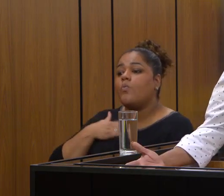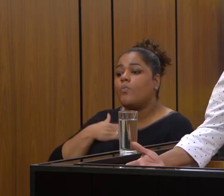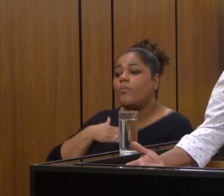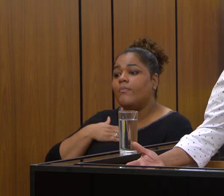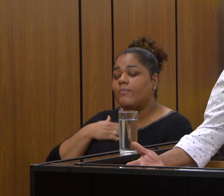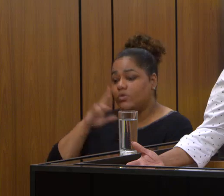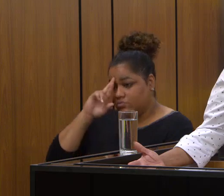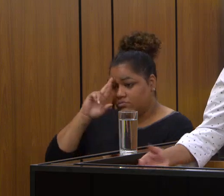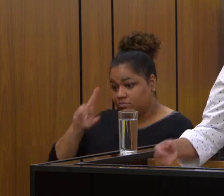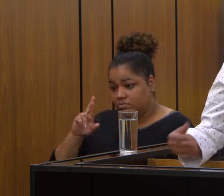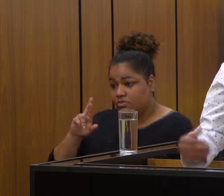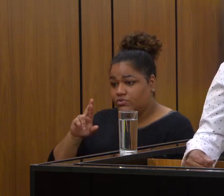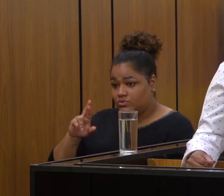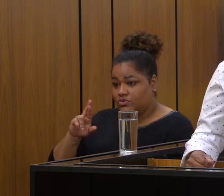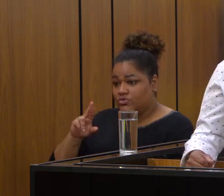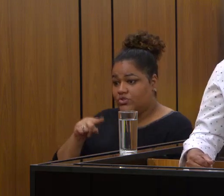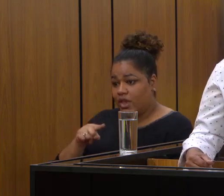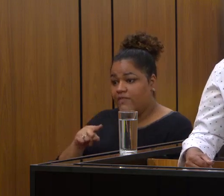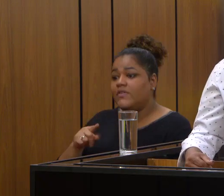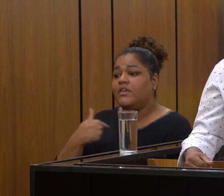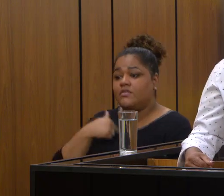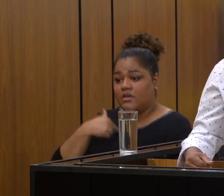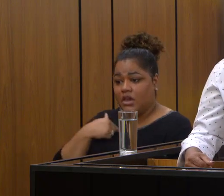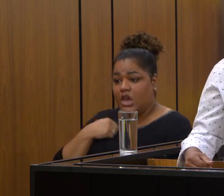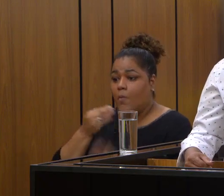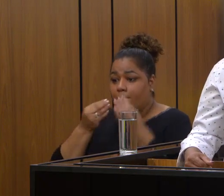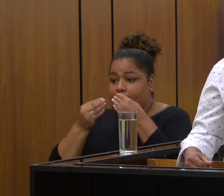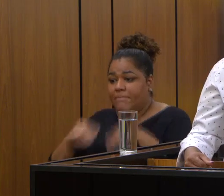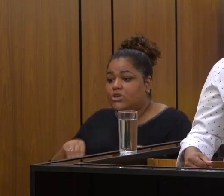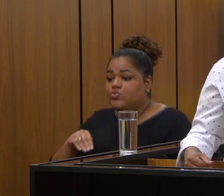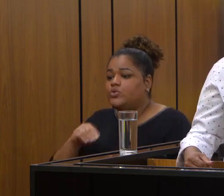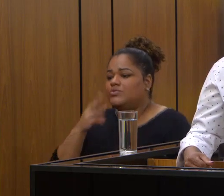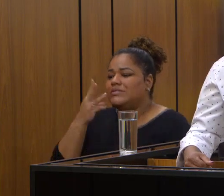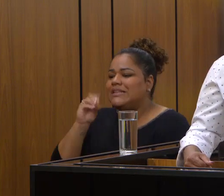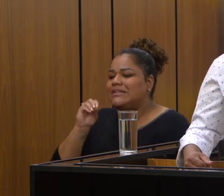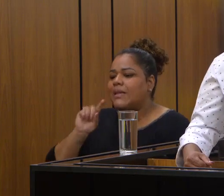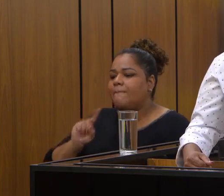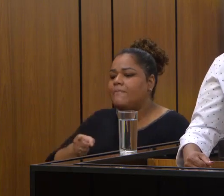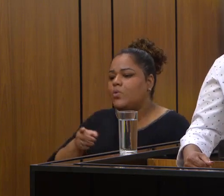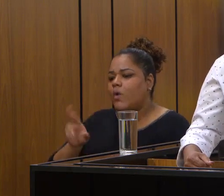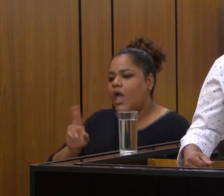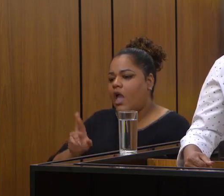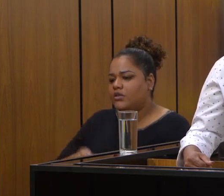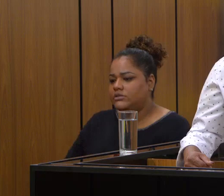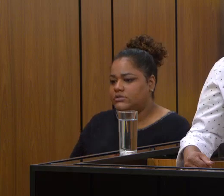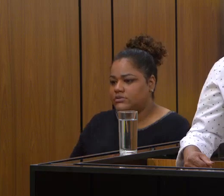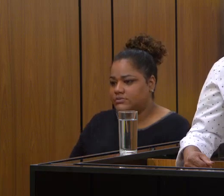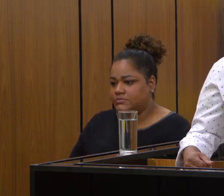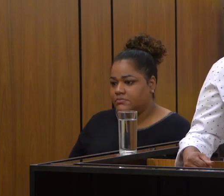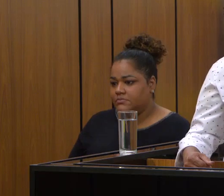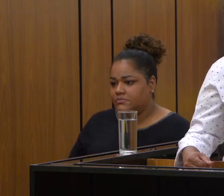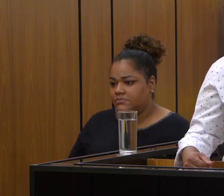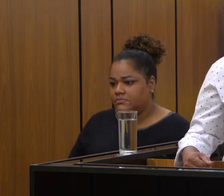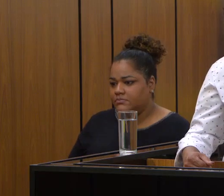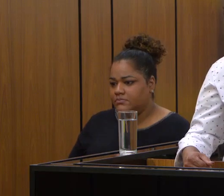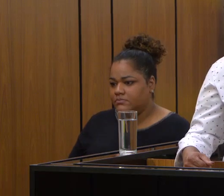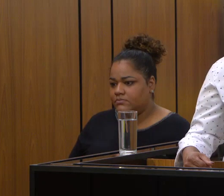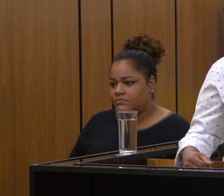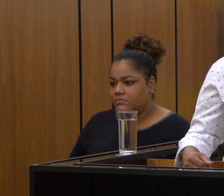entraram e levei um prejuízo de 30 mil como pessoas